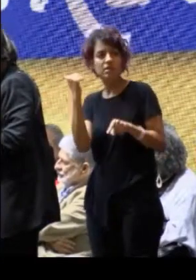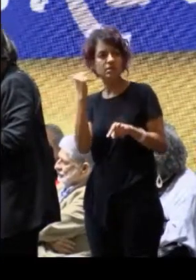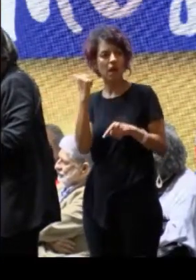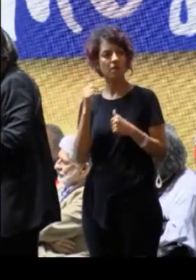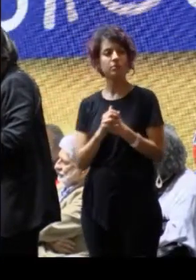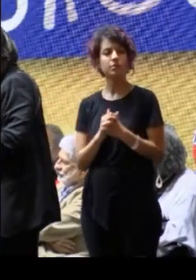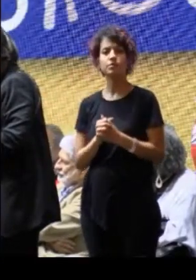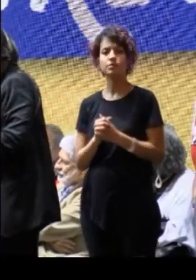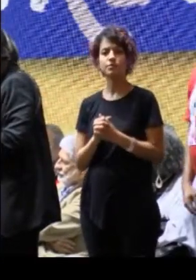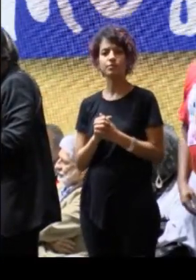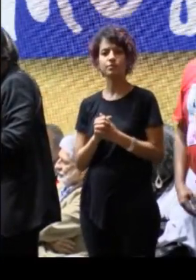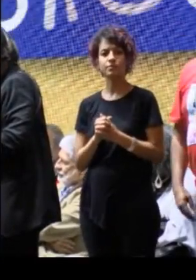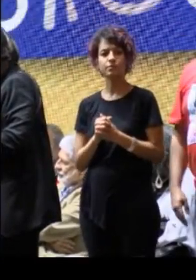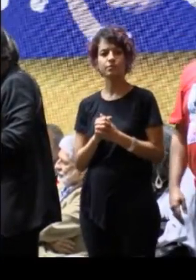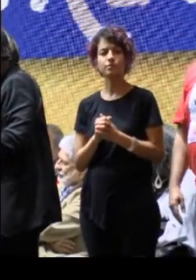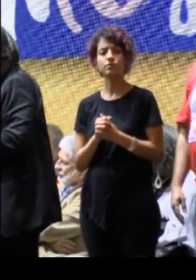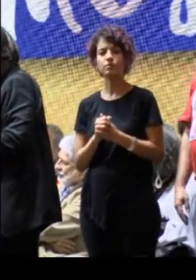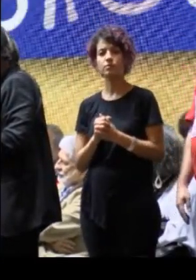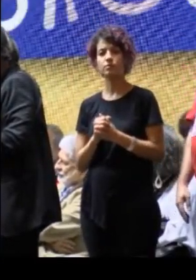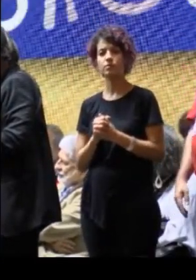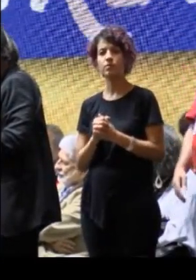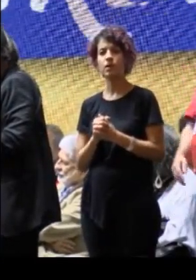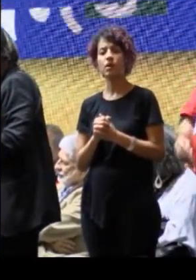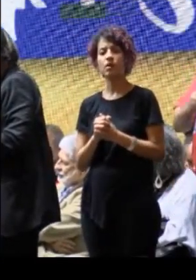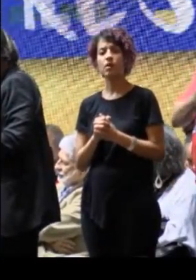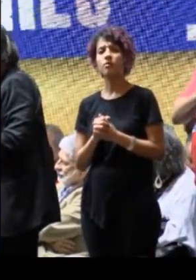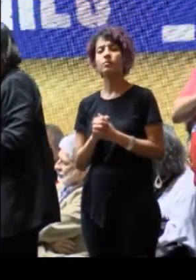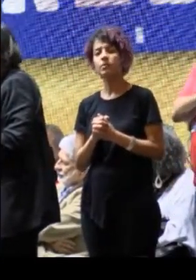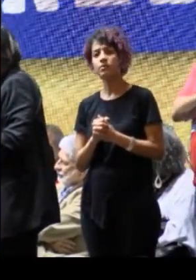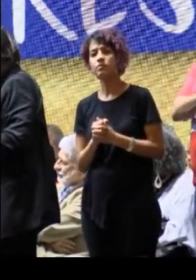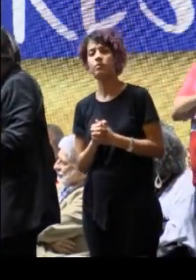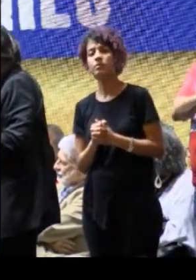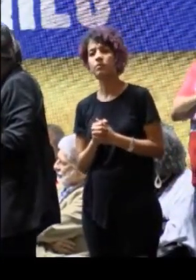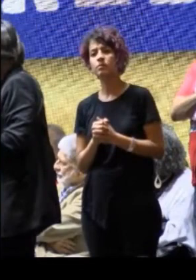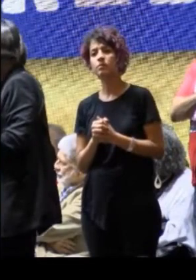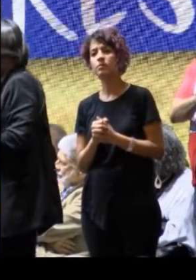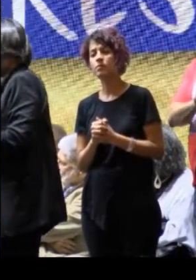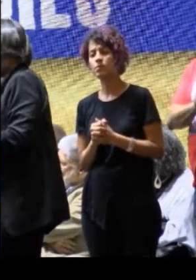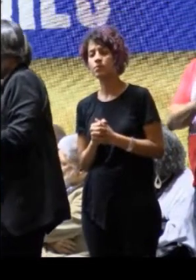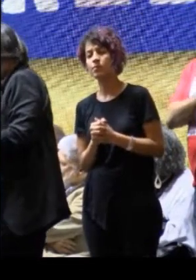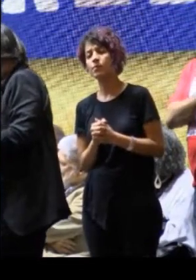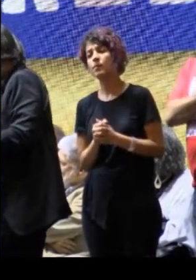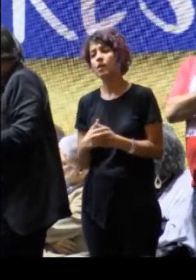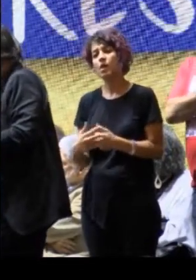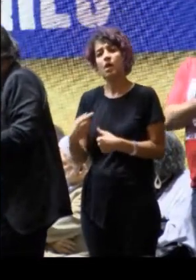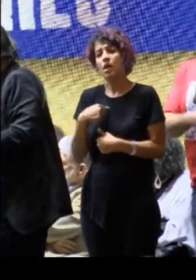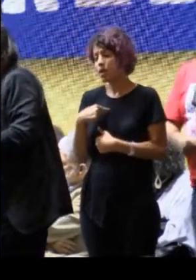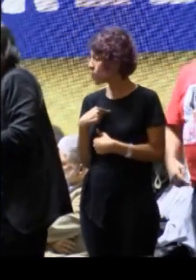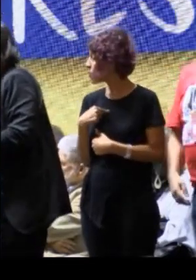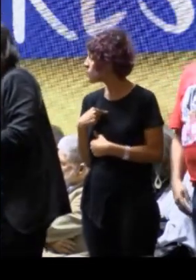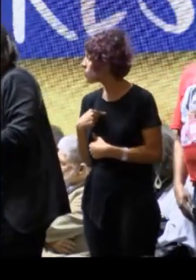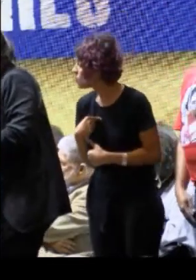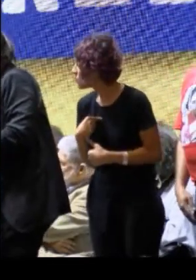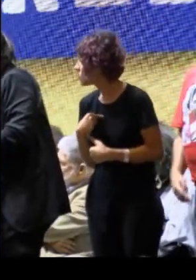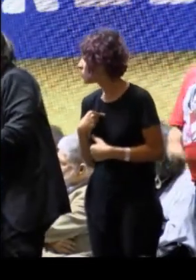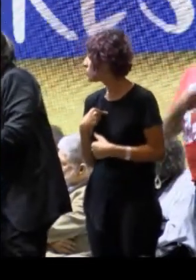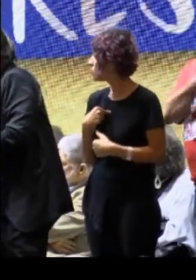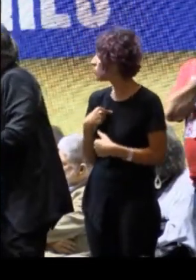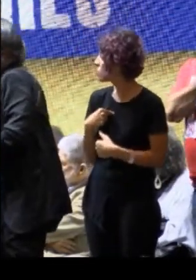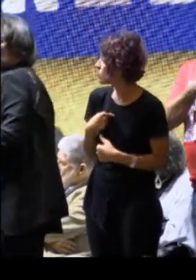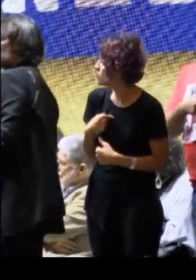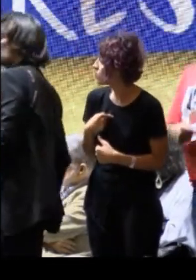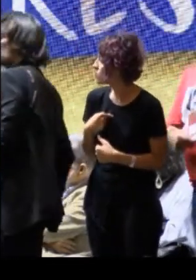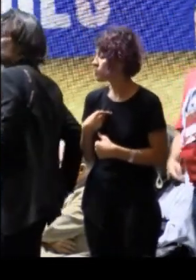eu já disse muitas vezes isso, companheira Gleice, Eu não sei